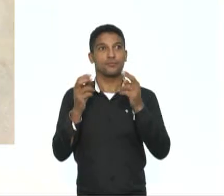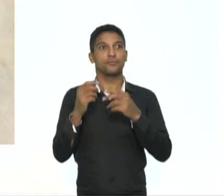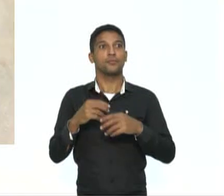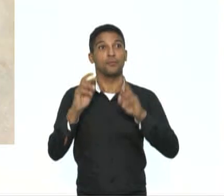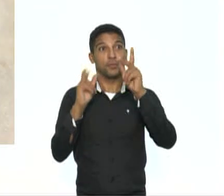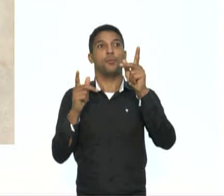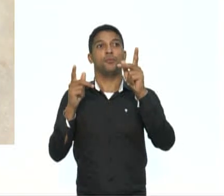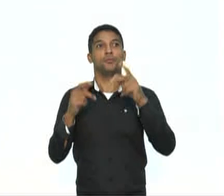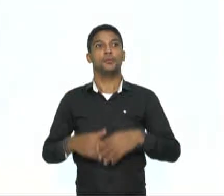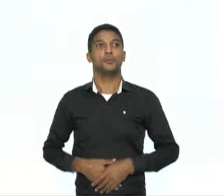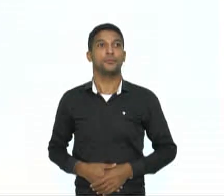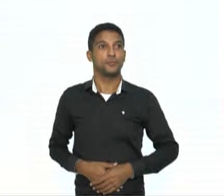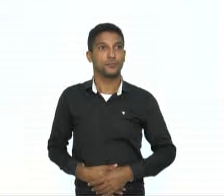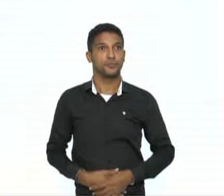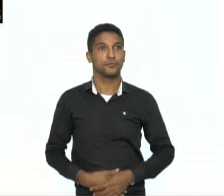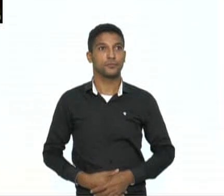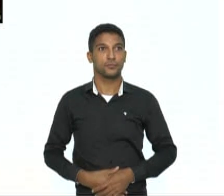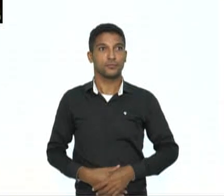né?